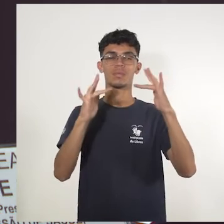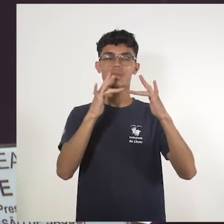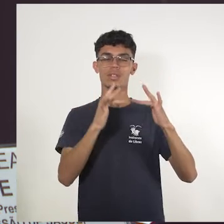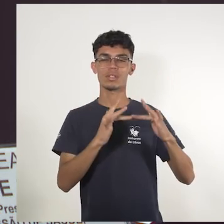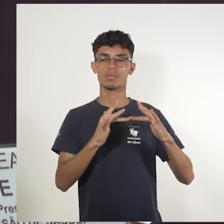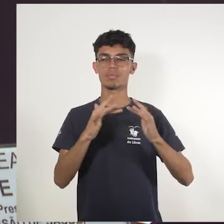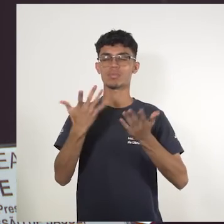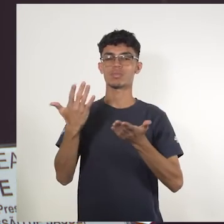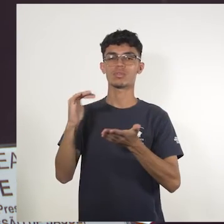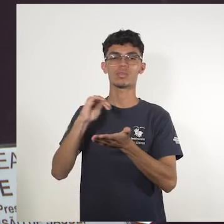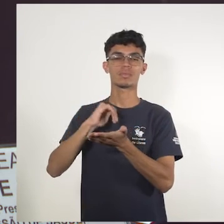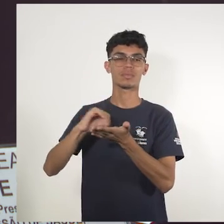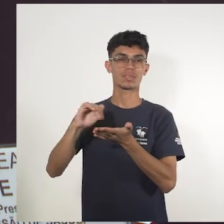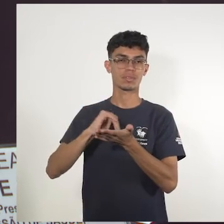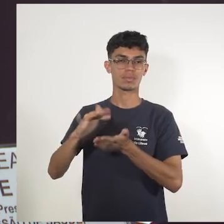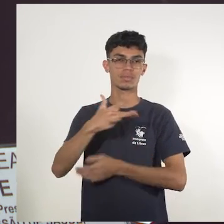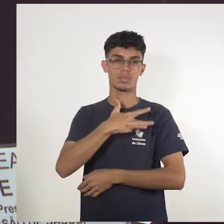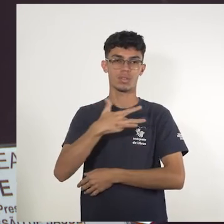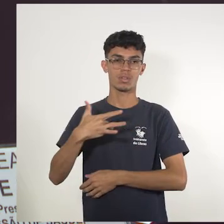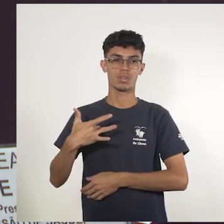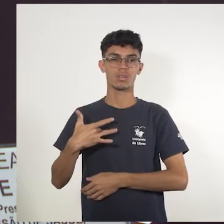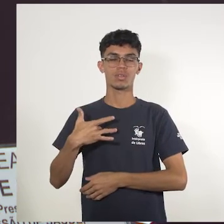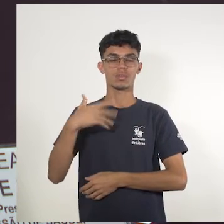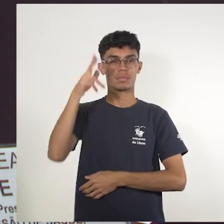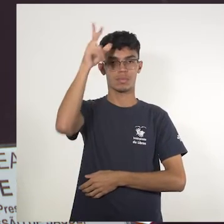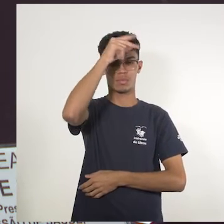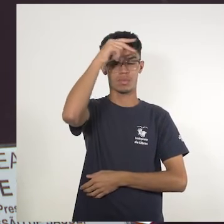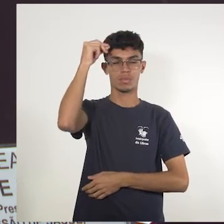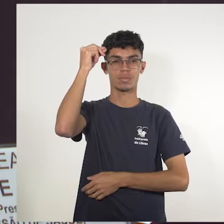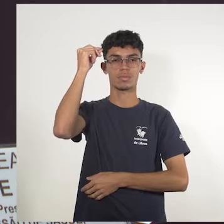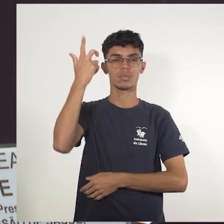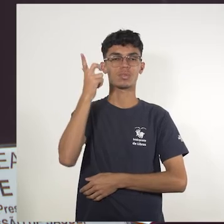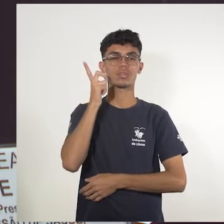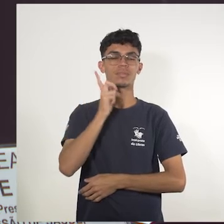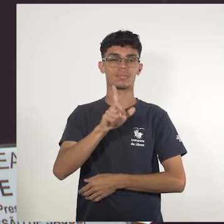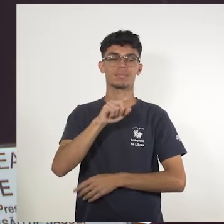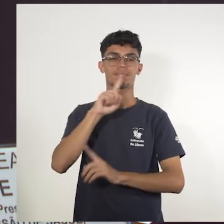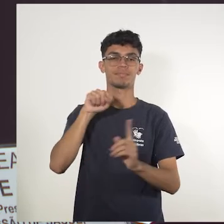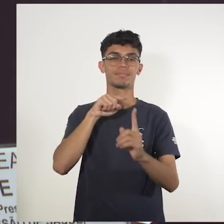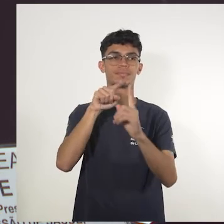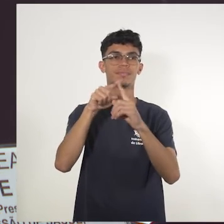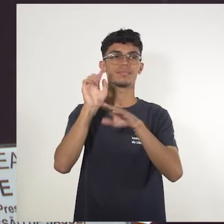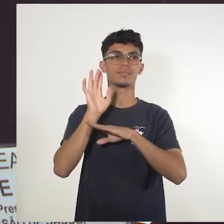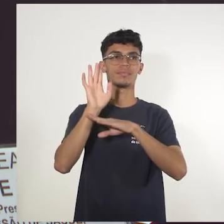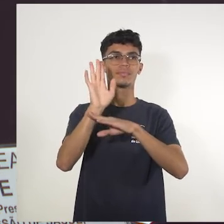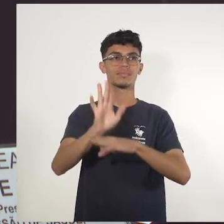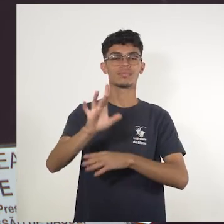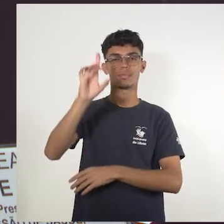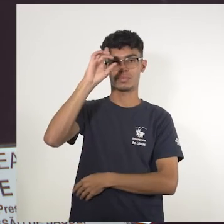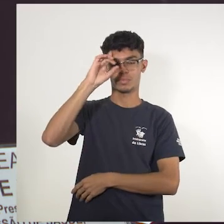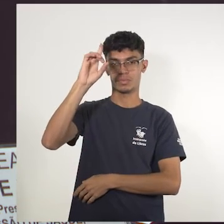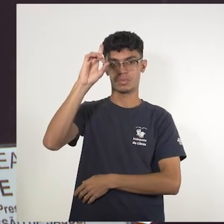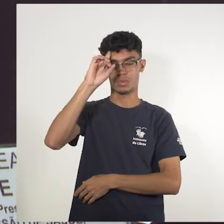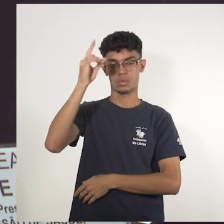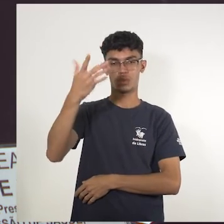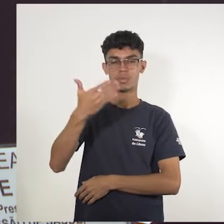de Saúde ele é diário, com a Prefeitura ele é diário, para que nós possamos atender a demanda de toda forma e a melhor forma possível. Então,